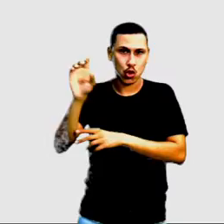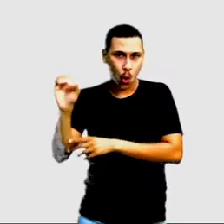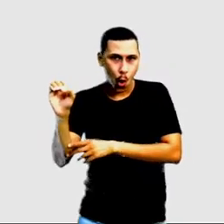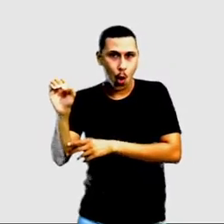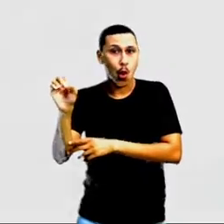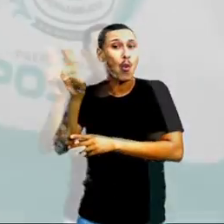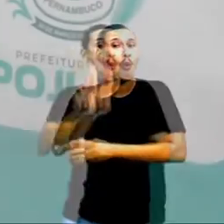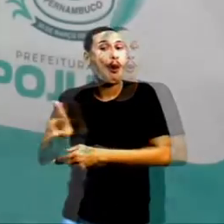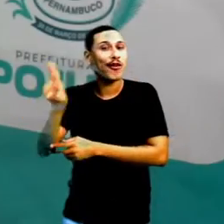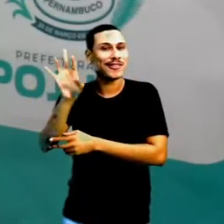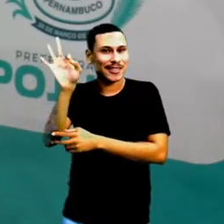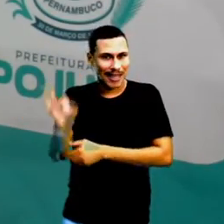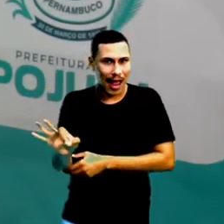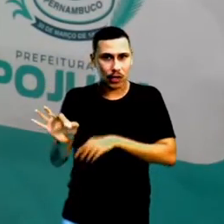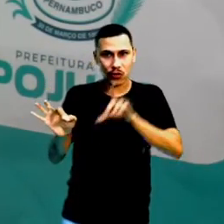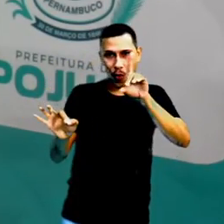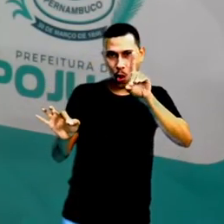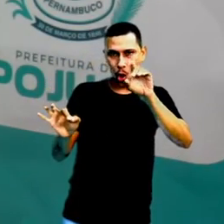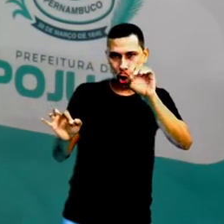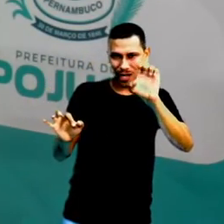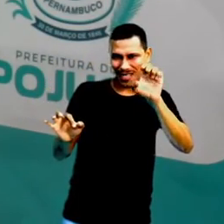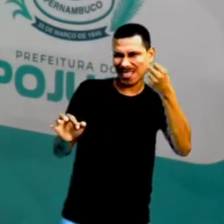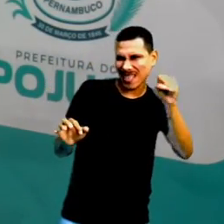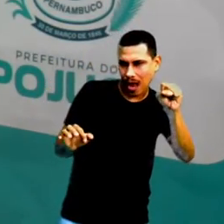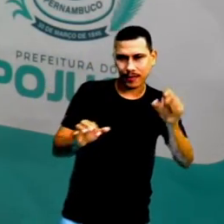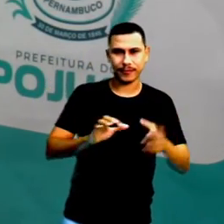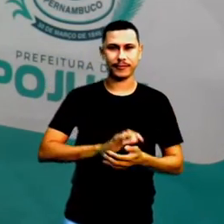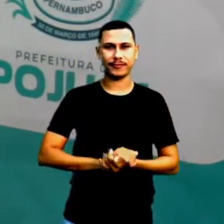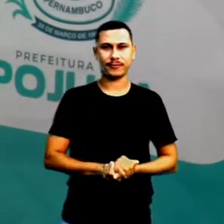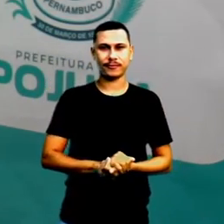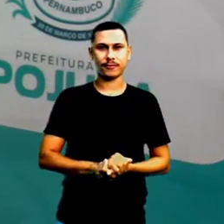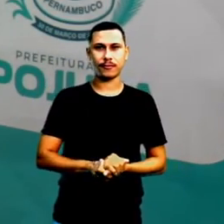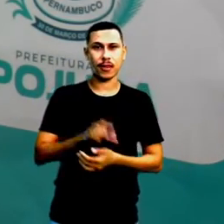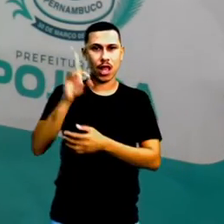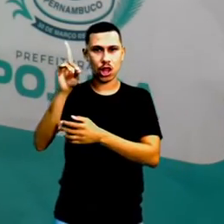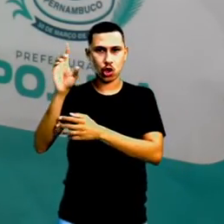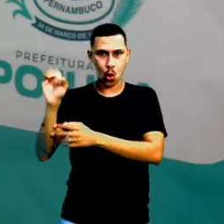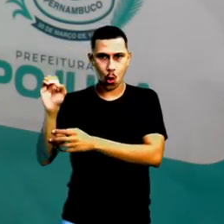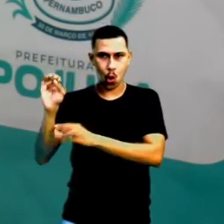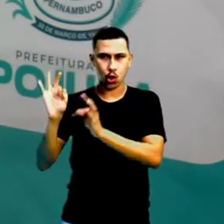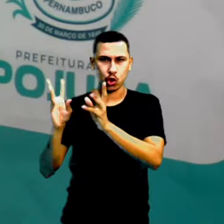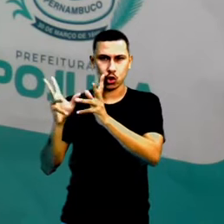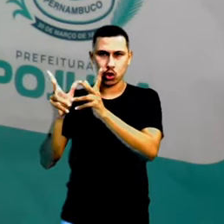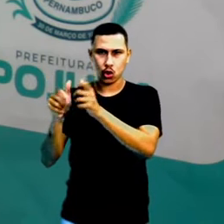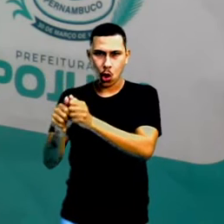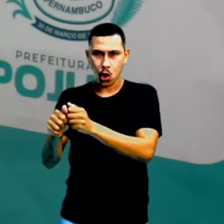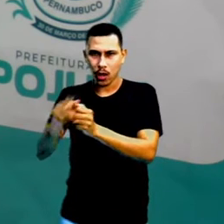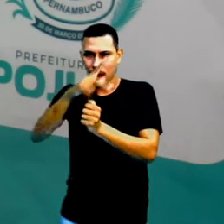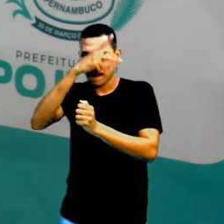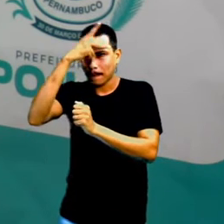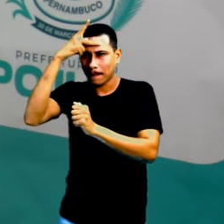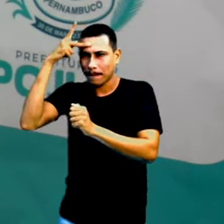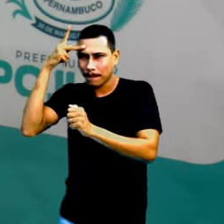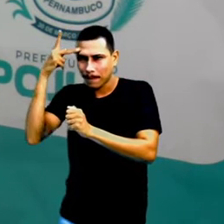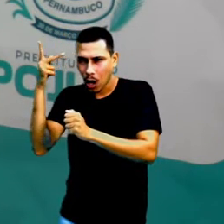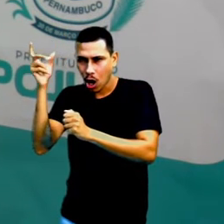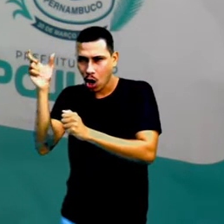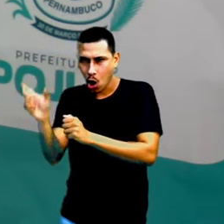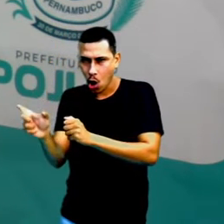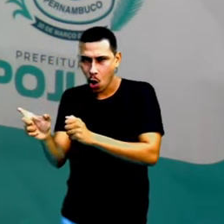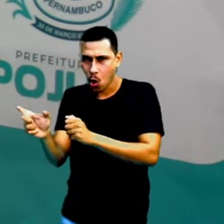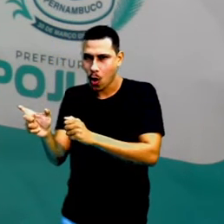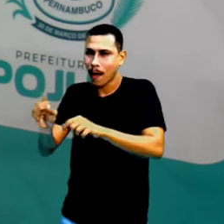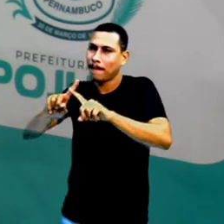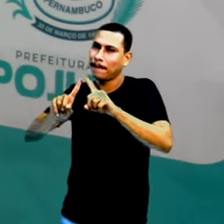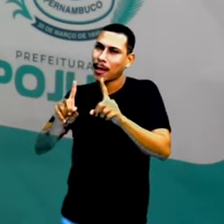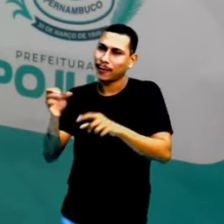utilizar o does. Ou seja, do para todas as outras pessoas, menos a